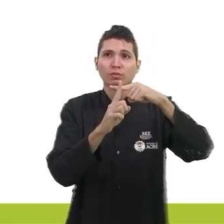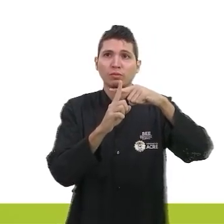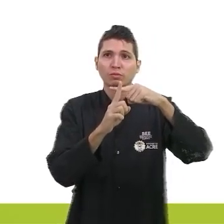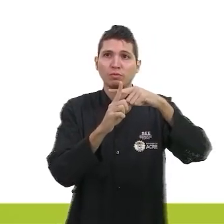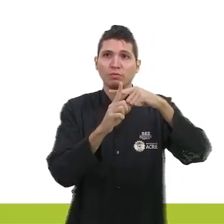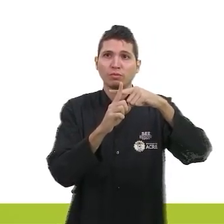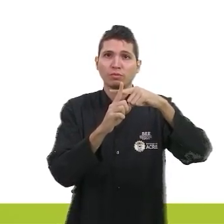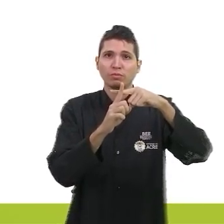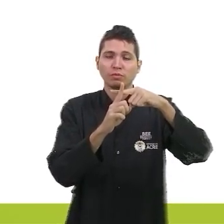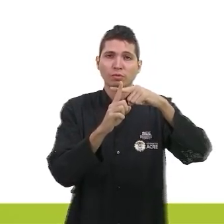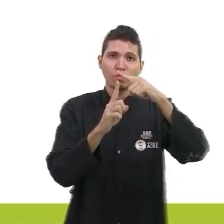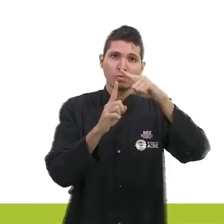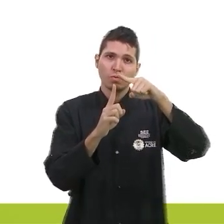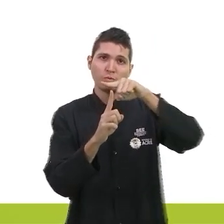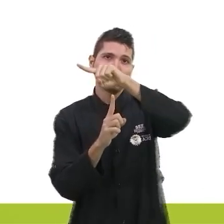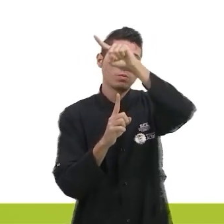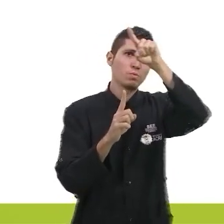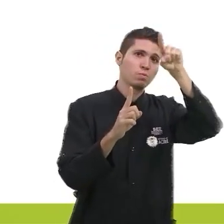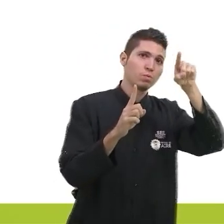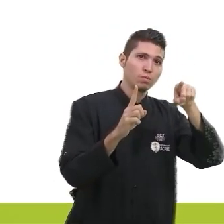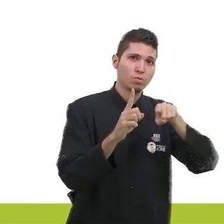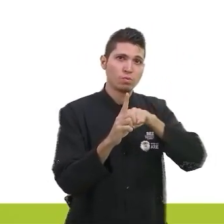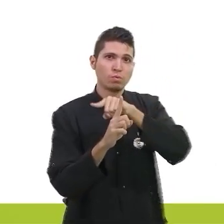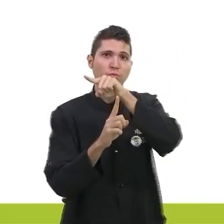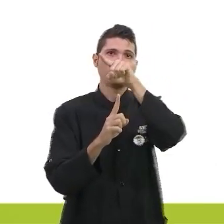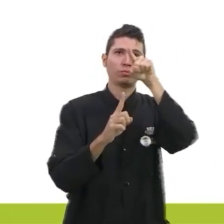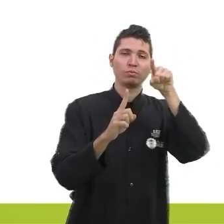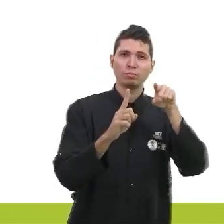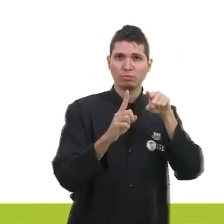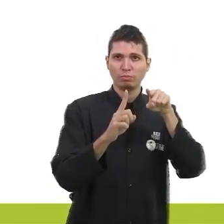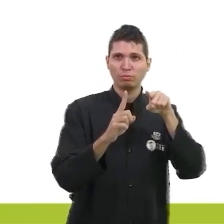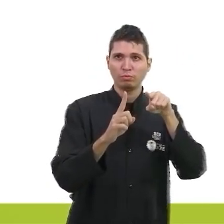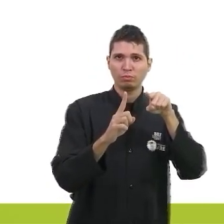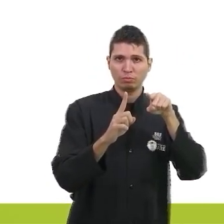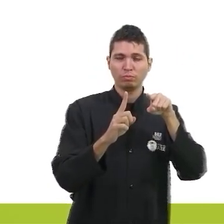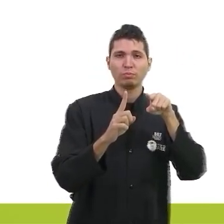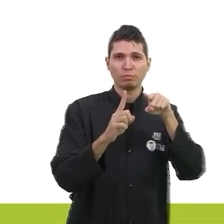sentido anti-horário. Se eu ando no sentido anti-horário,